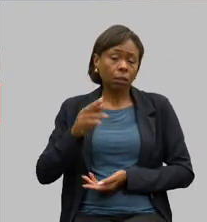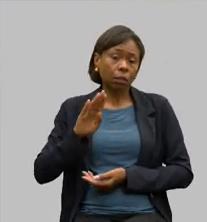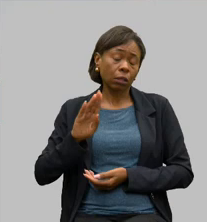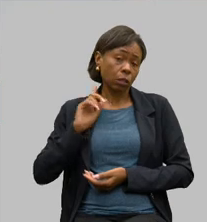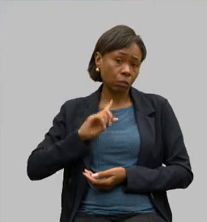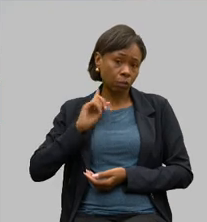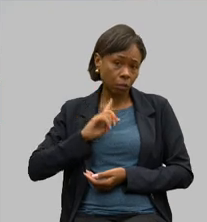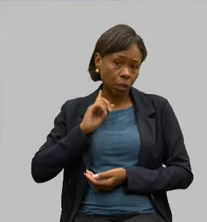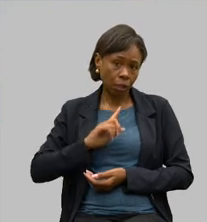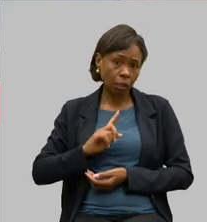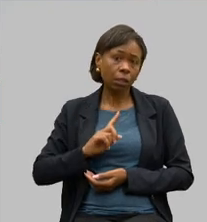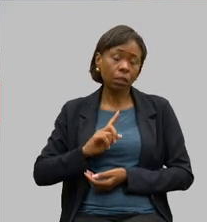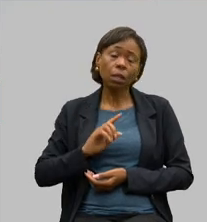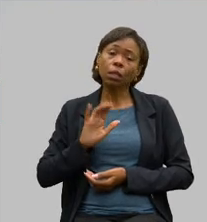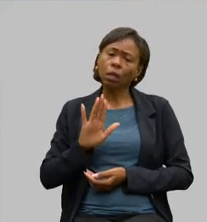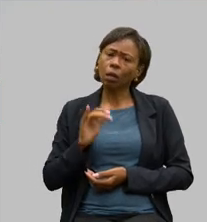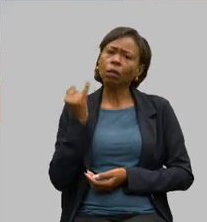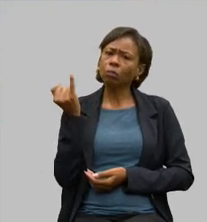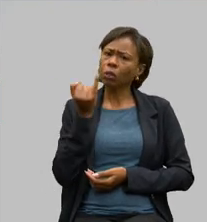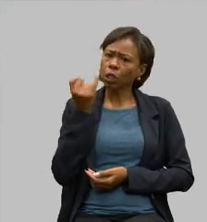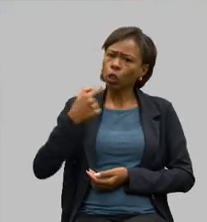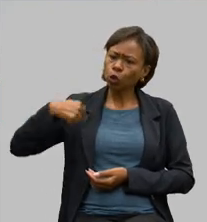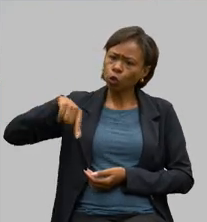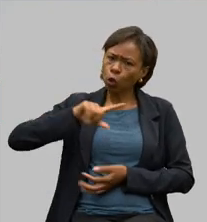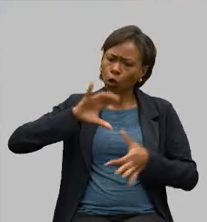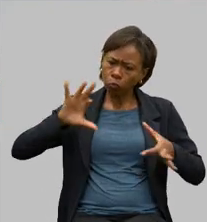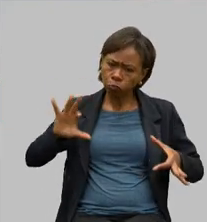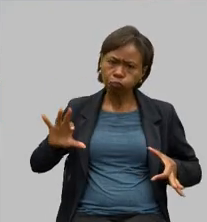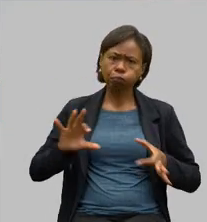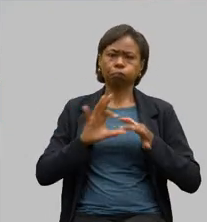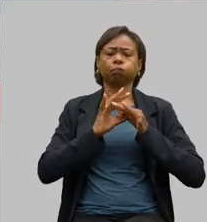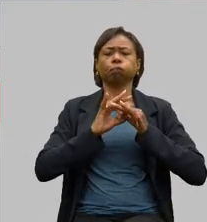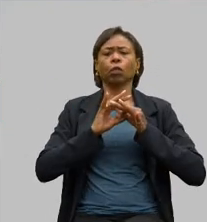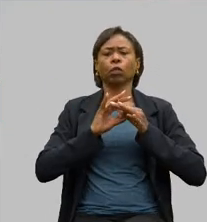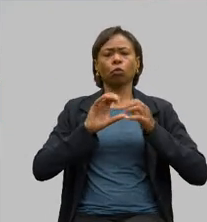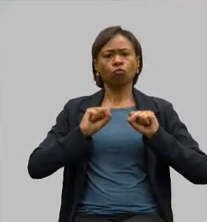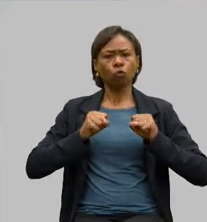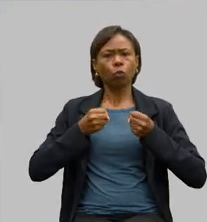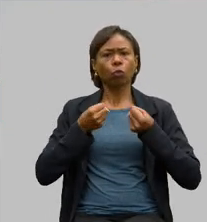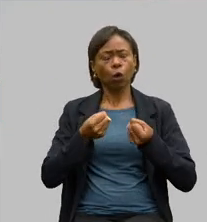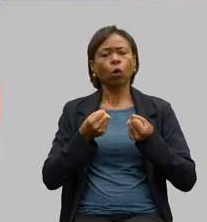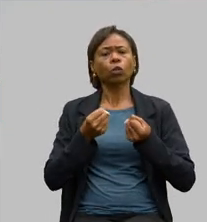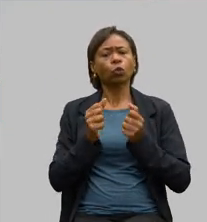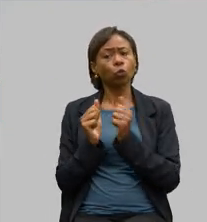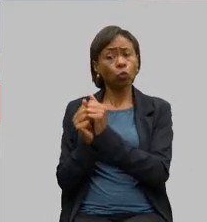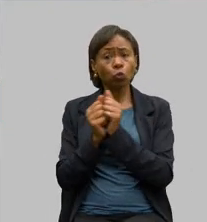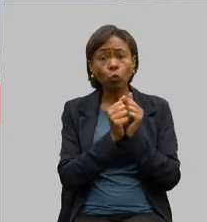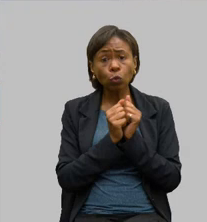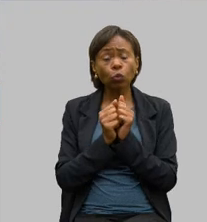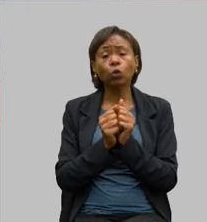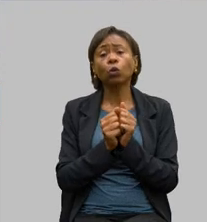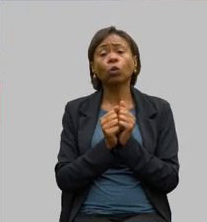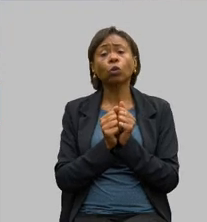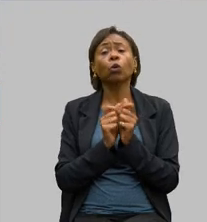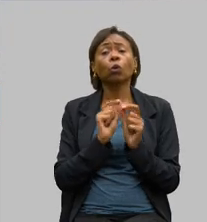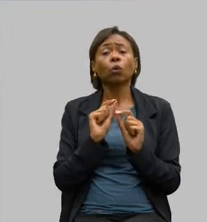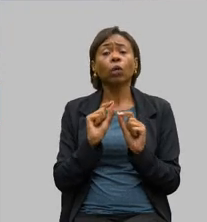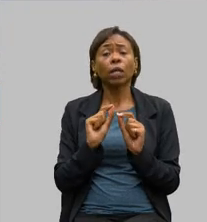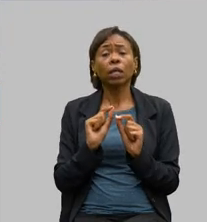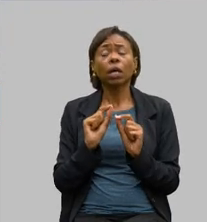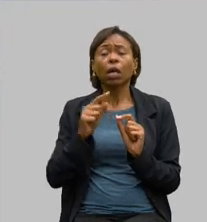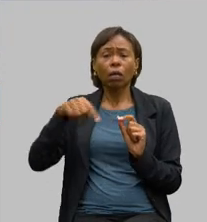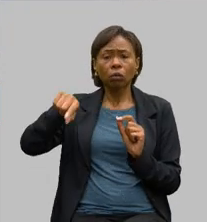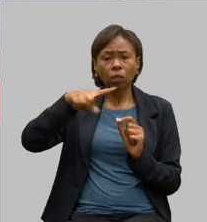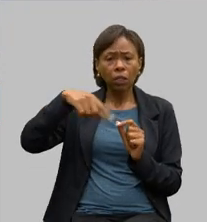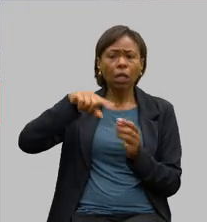deputadas eh pra gente fazer força zela viola eh Beatrice Cerqueira e e e Macaé que tem vocês TM uma